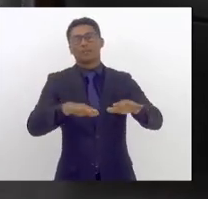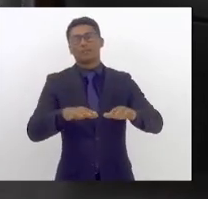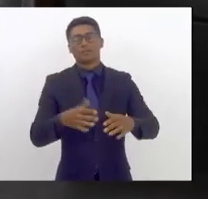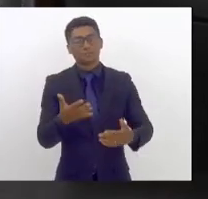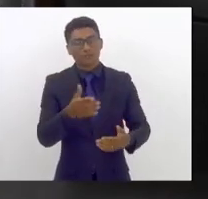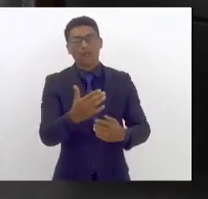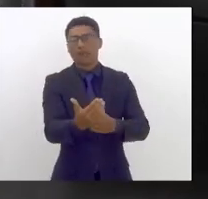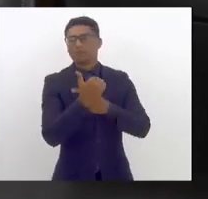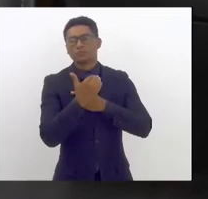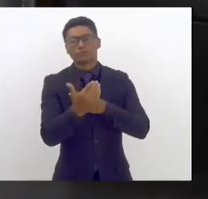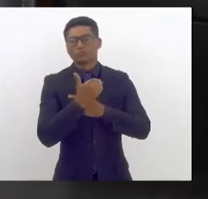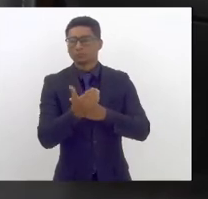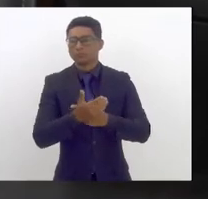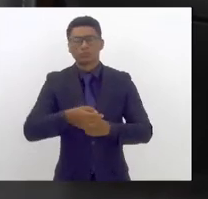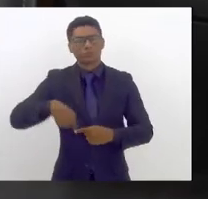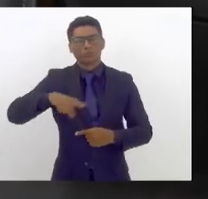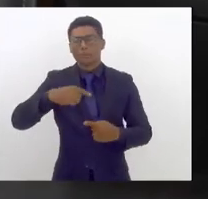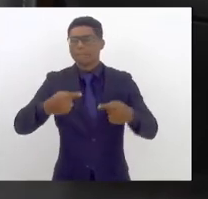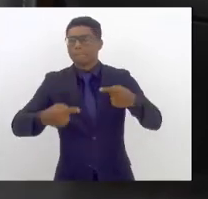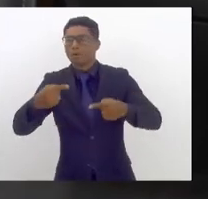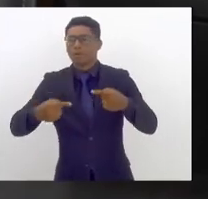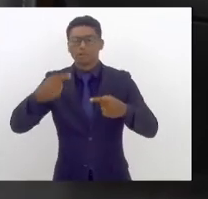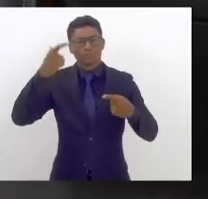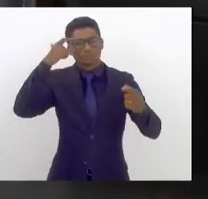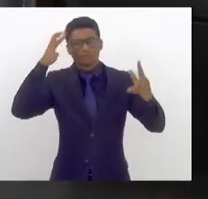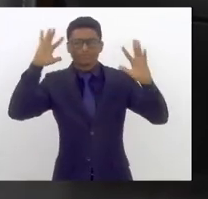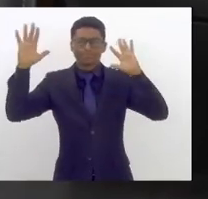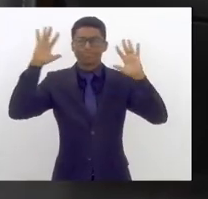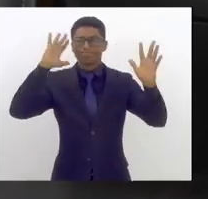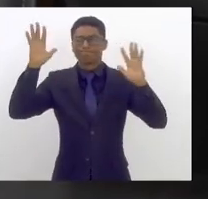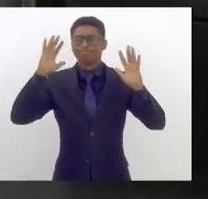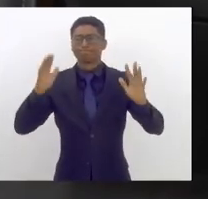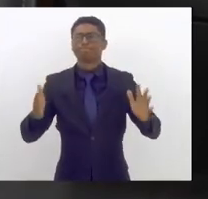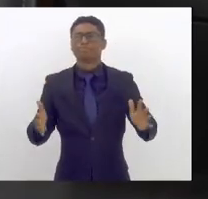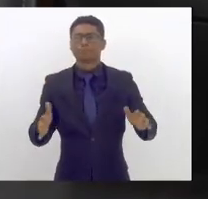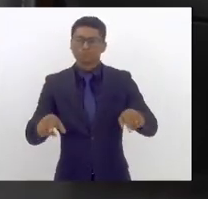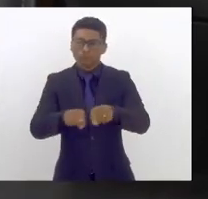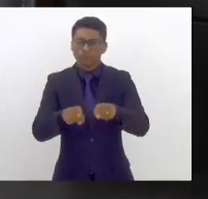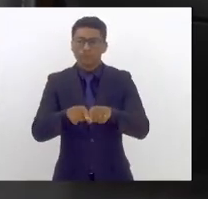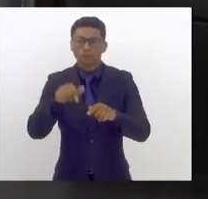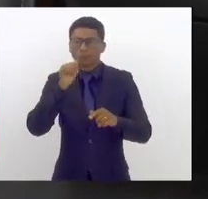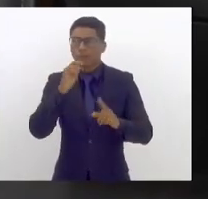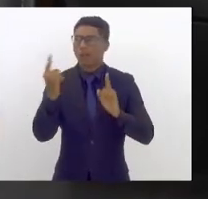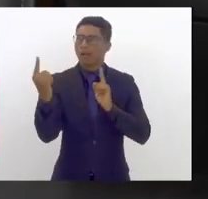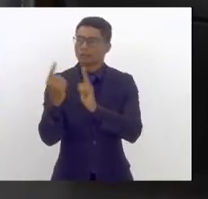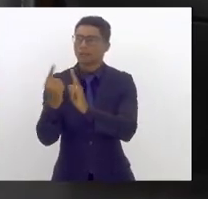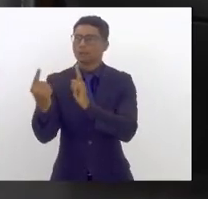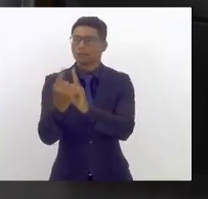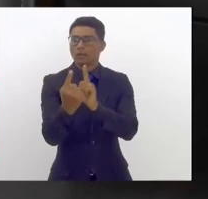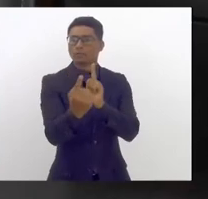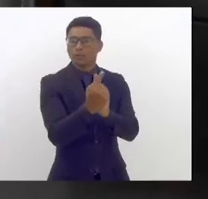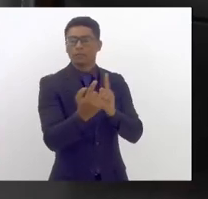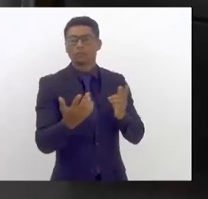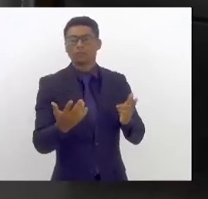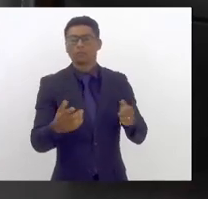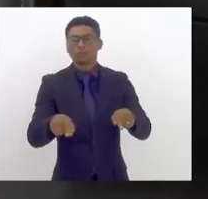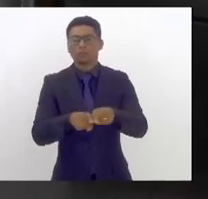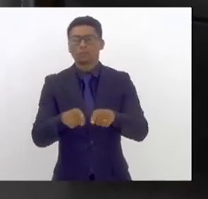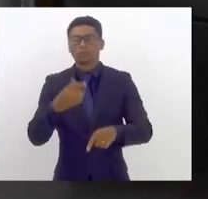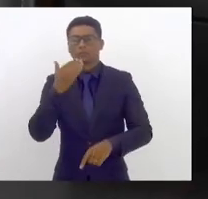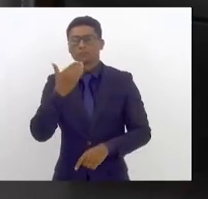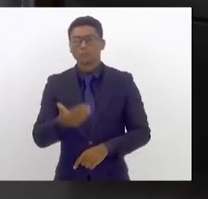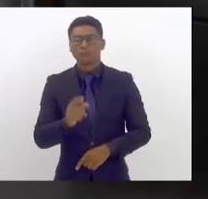nos ajuda a pensar as políticas a fazer os encaminhamentos atender as mulheres e fazer mais um apelo encerrando